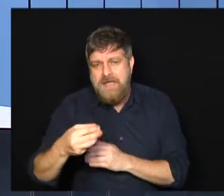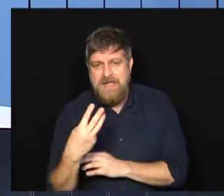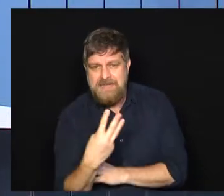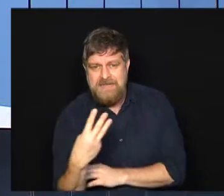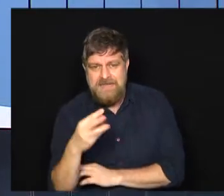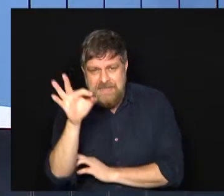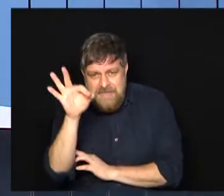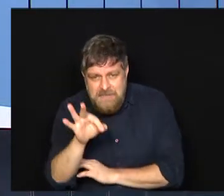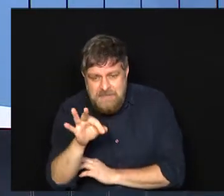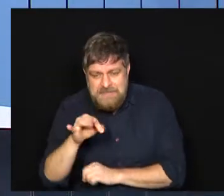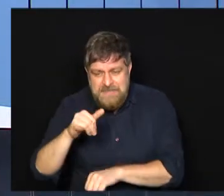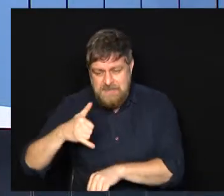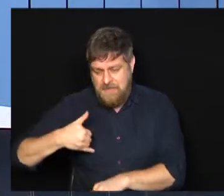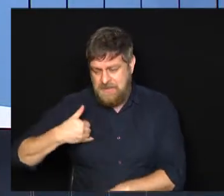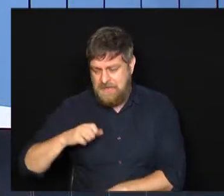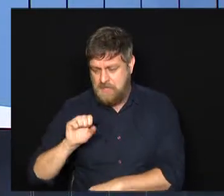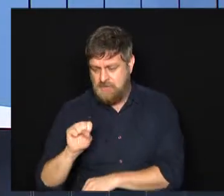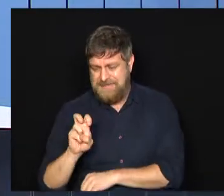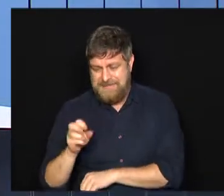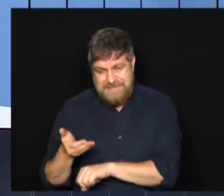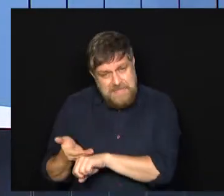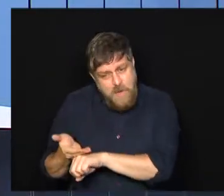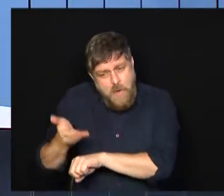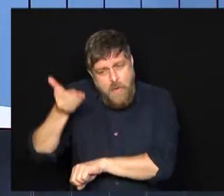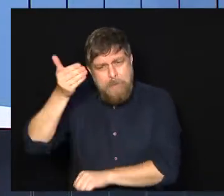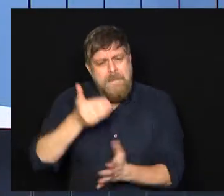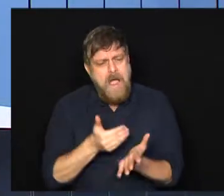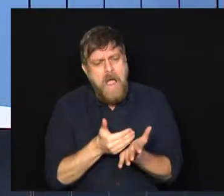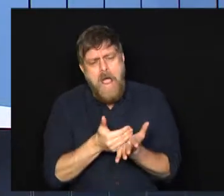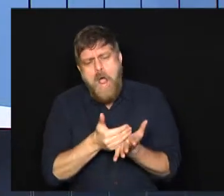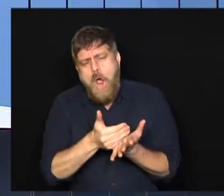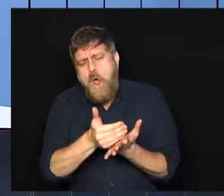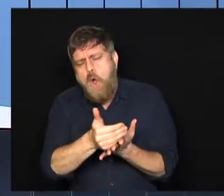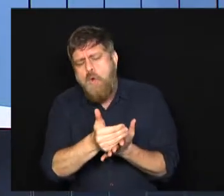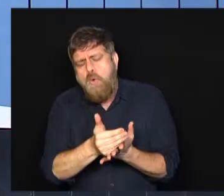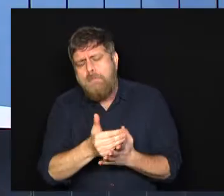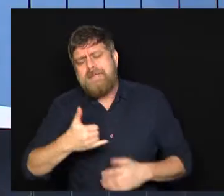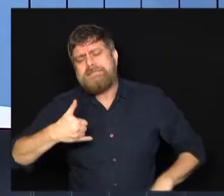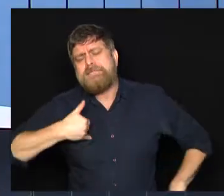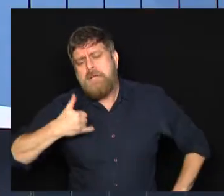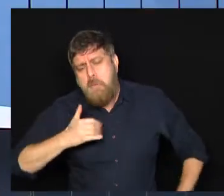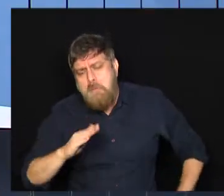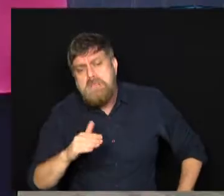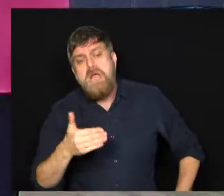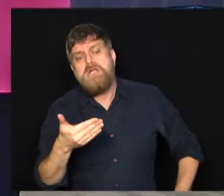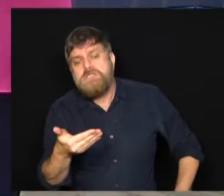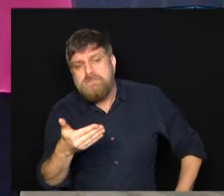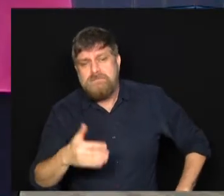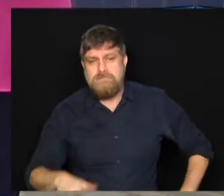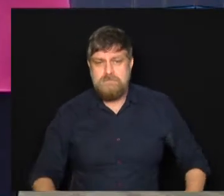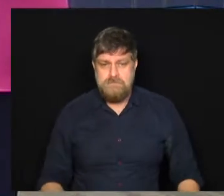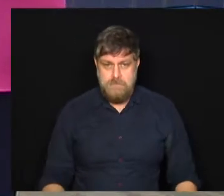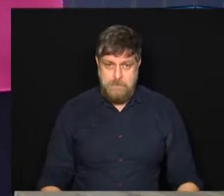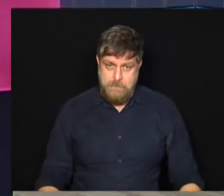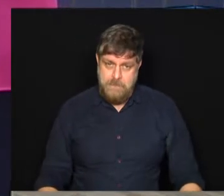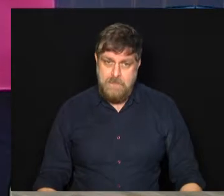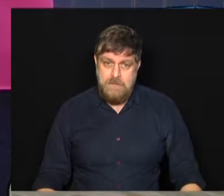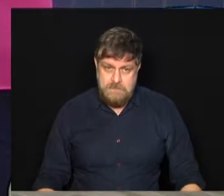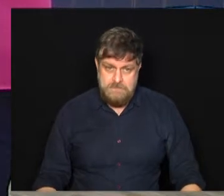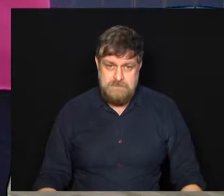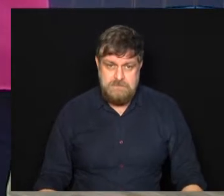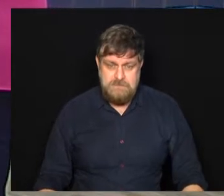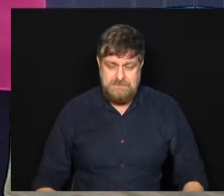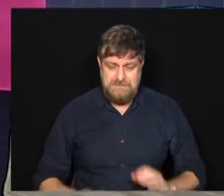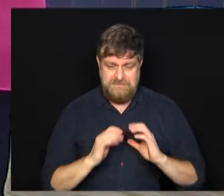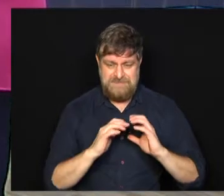33% com mais de 85 anos, mas ela começa a se prevalecer a partir de qual idade? A doença de Alzheimer